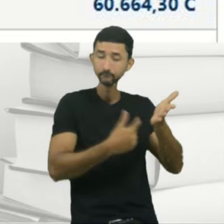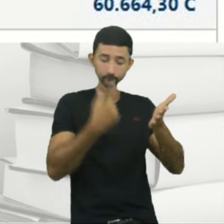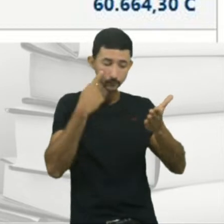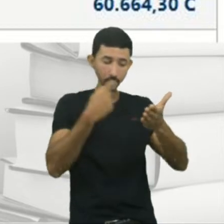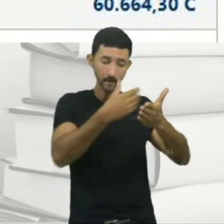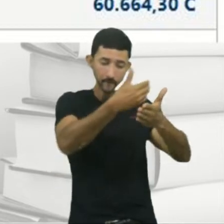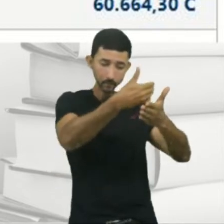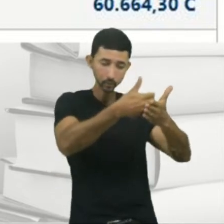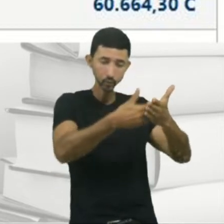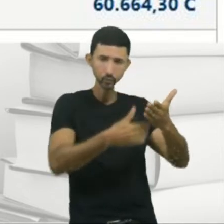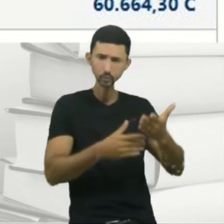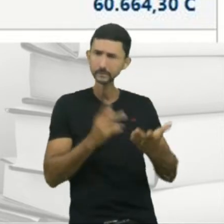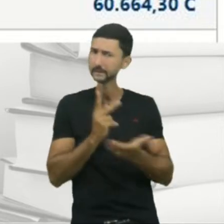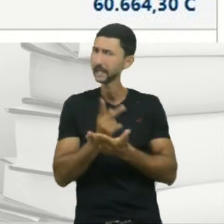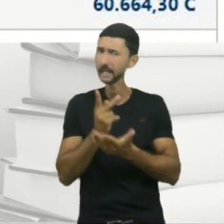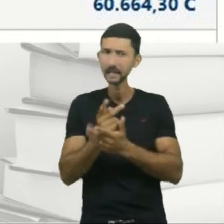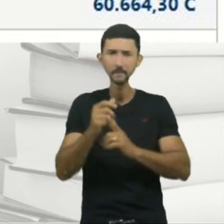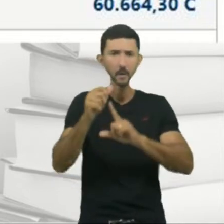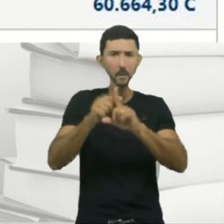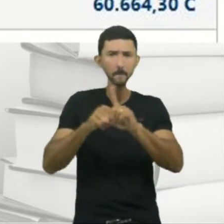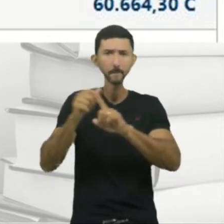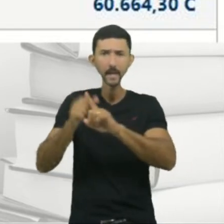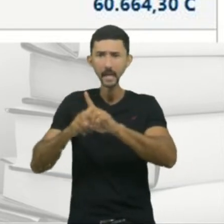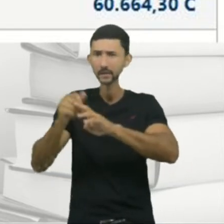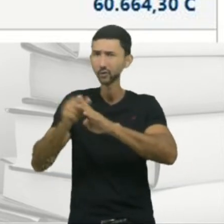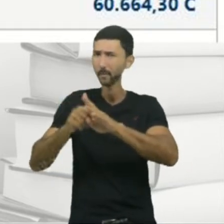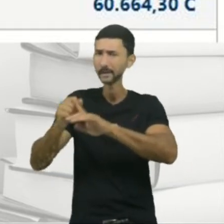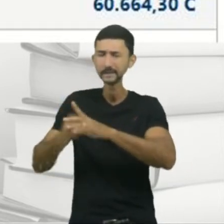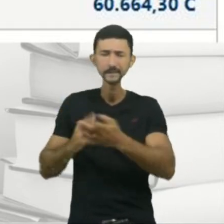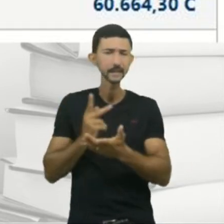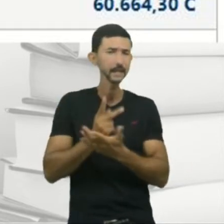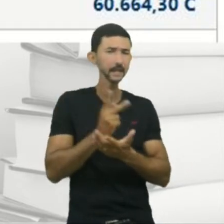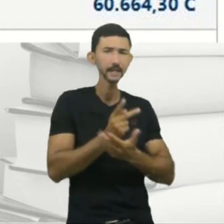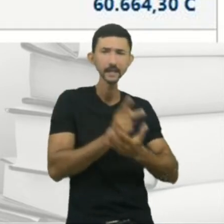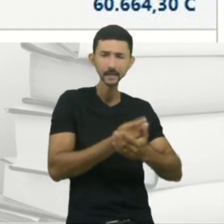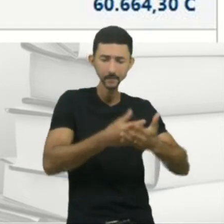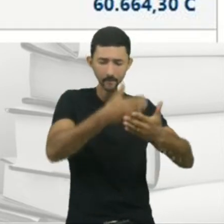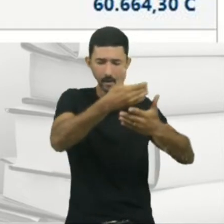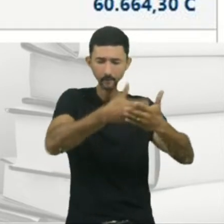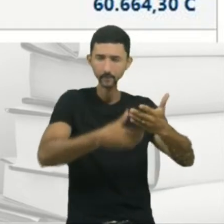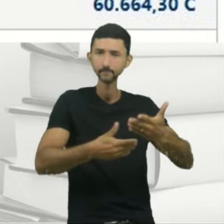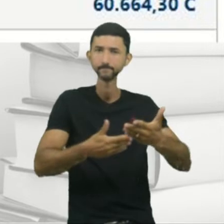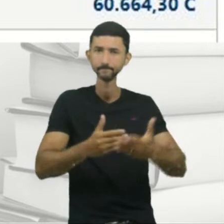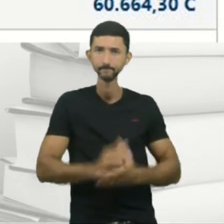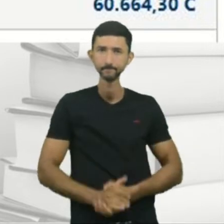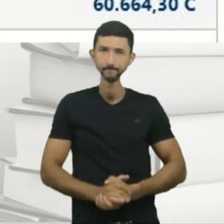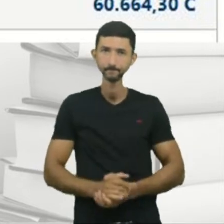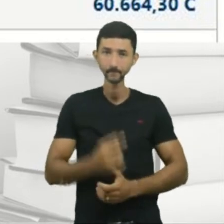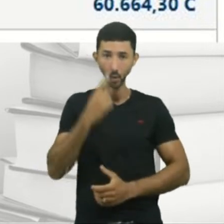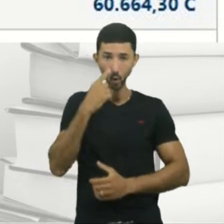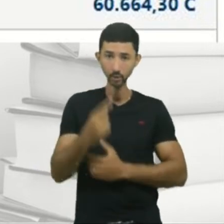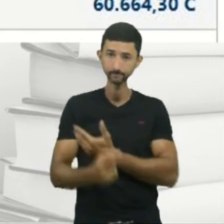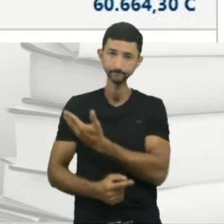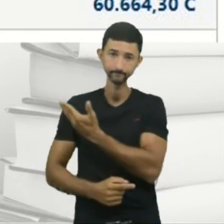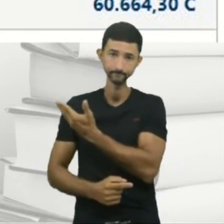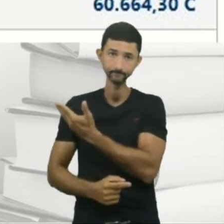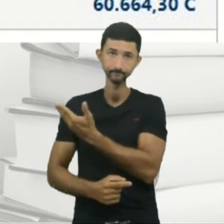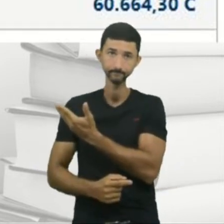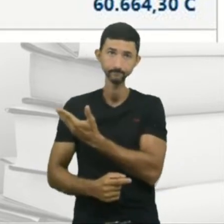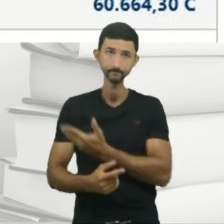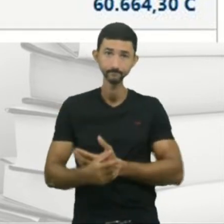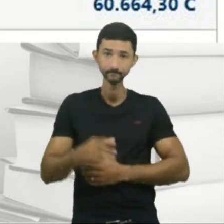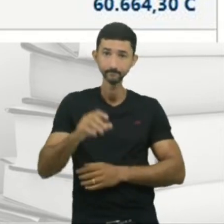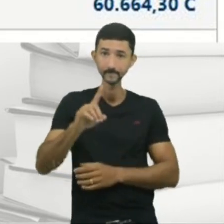pode acompanhar mensalmente a tua movimentação da conta poupança. Observa aqui, olha, que lá no